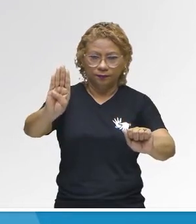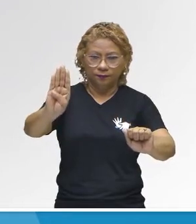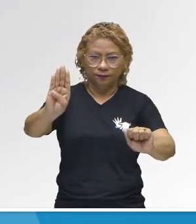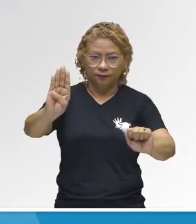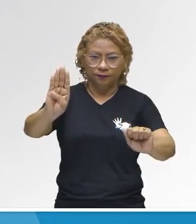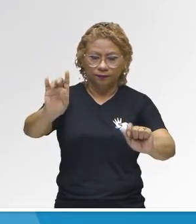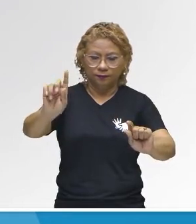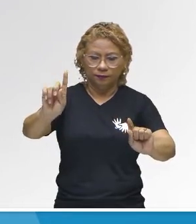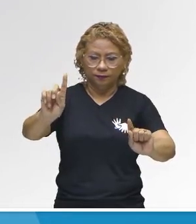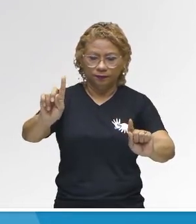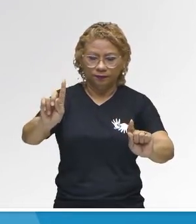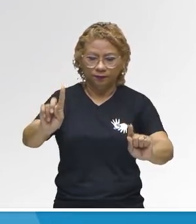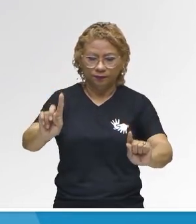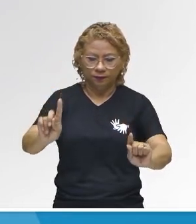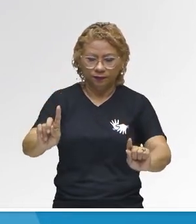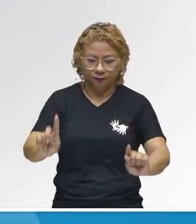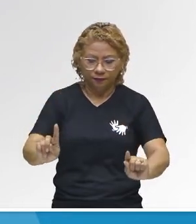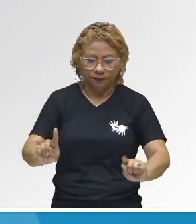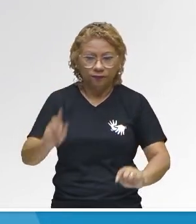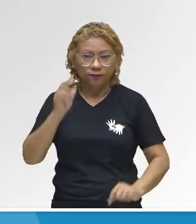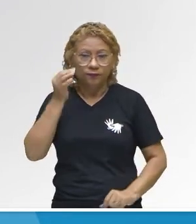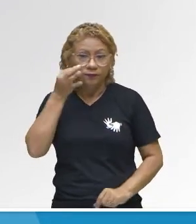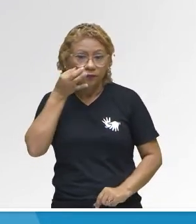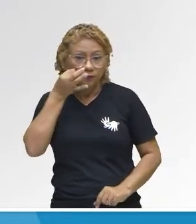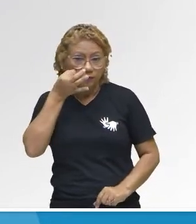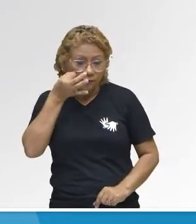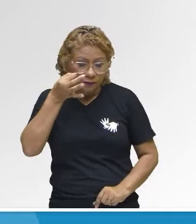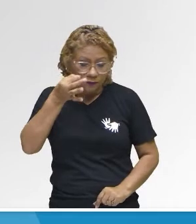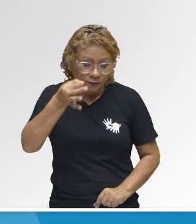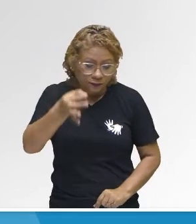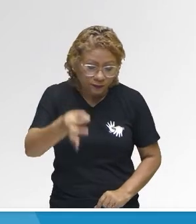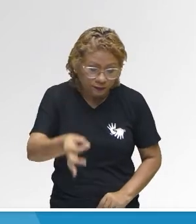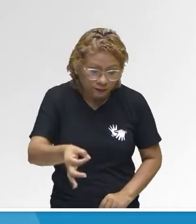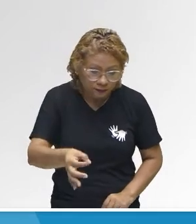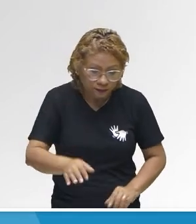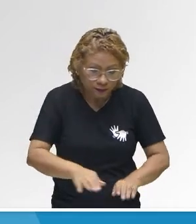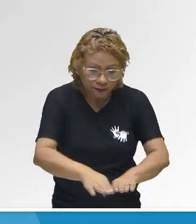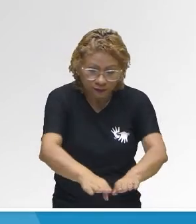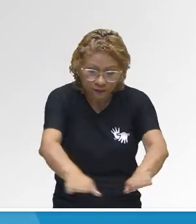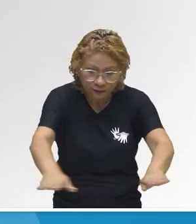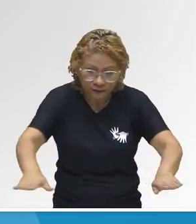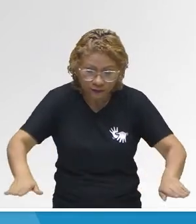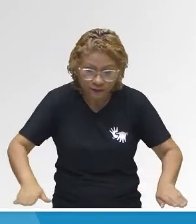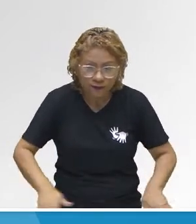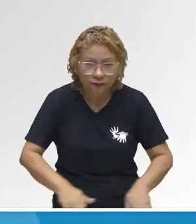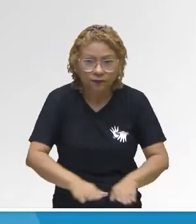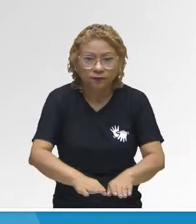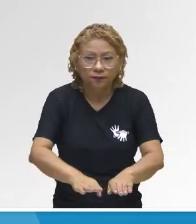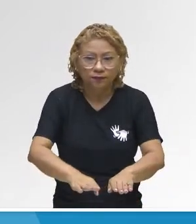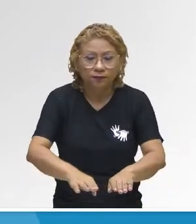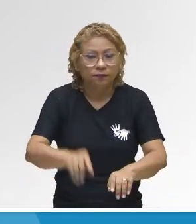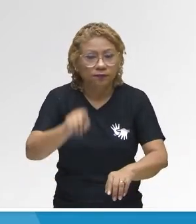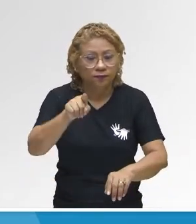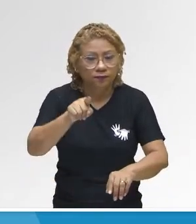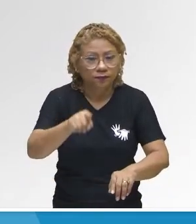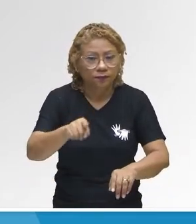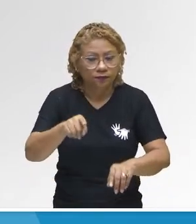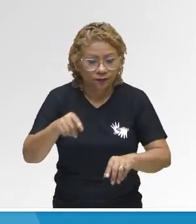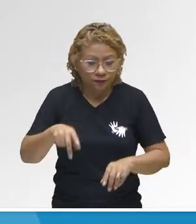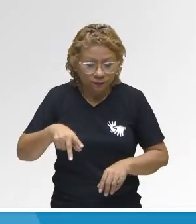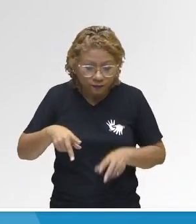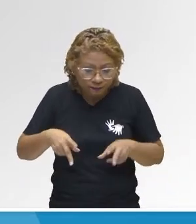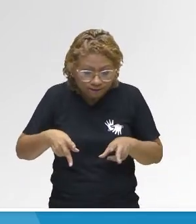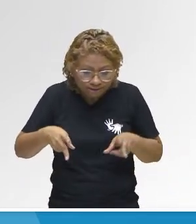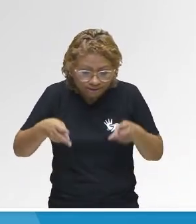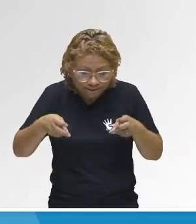sendo o chão, tá? Então percebam que essa reta, ela não está paralela a